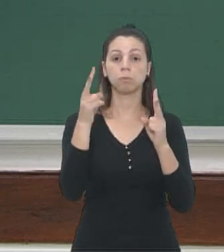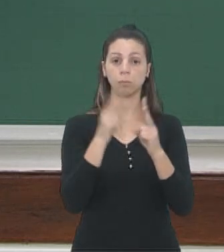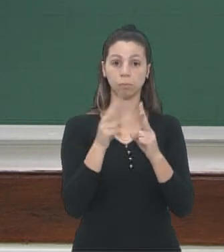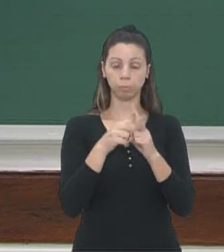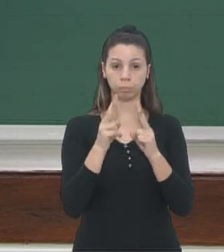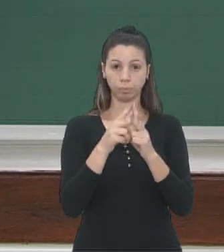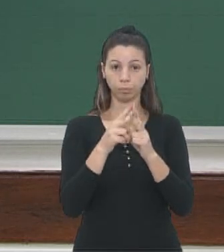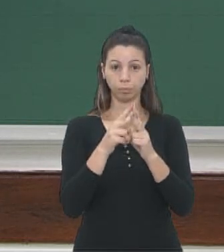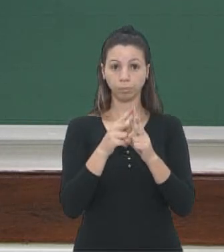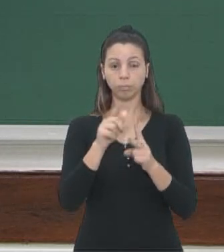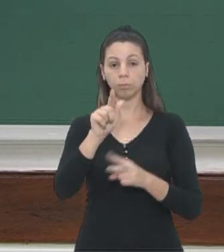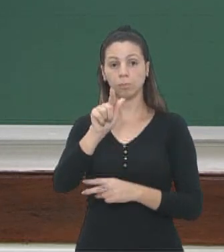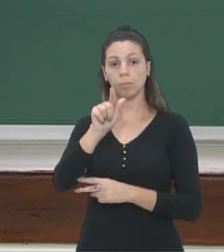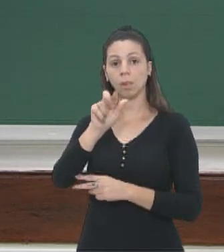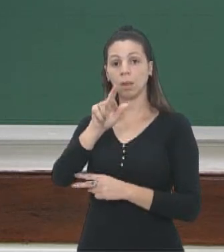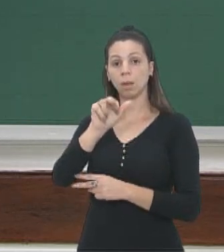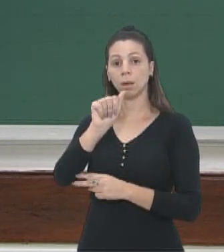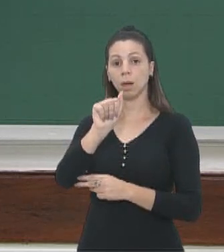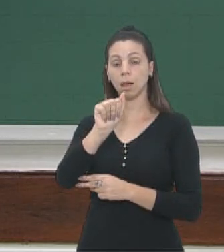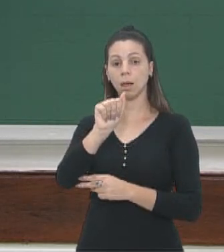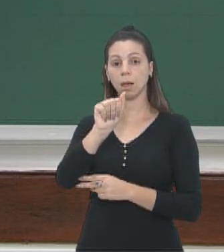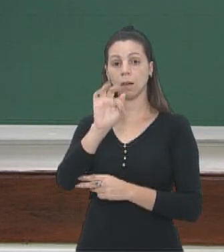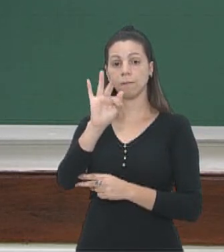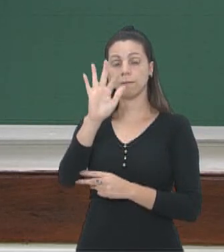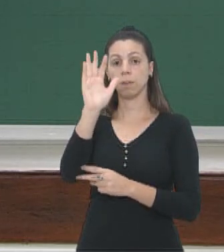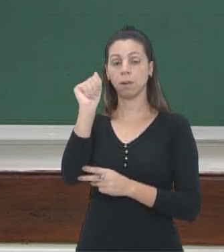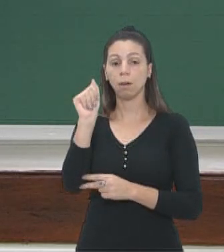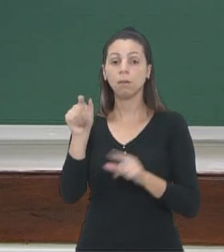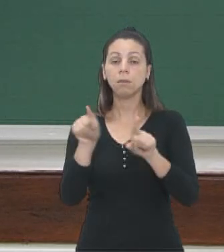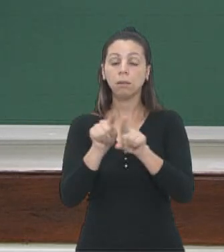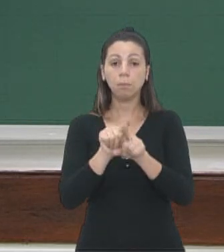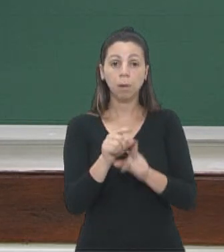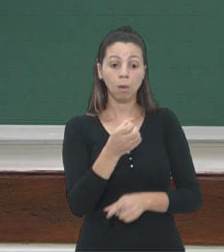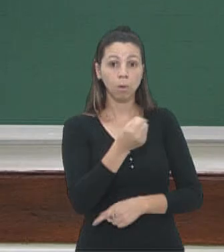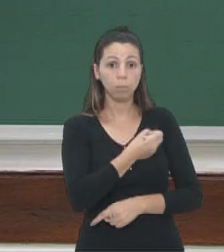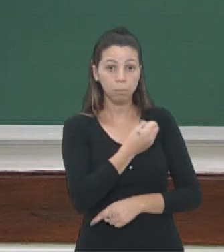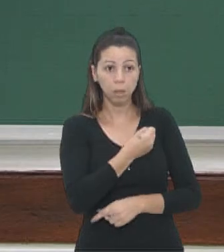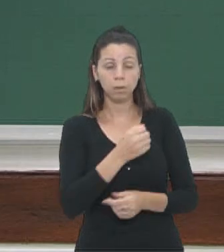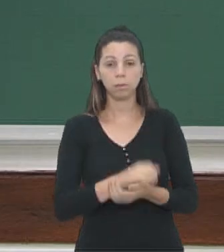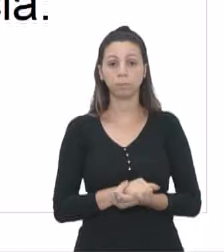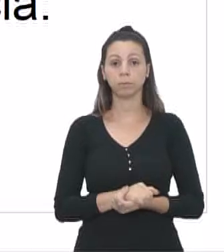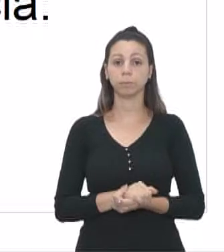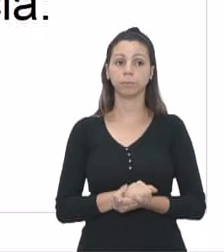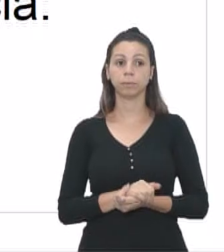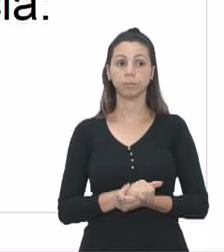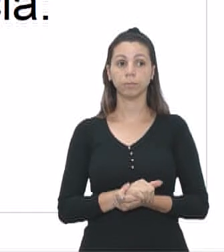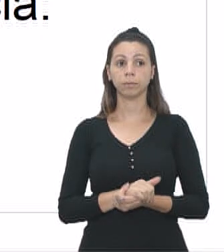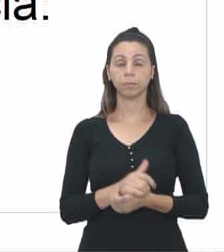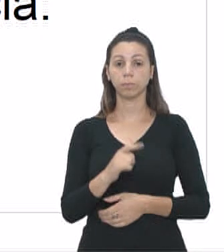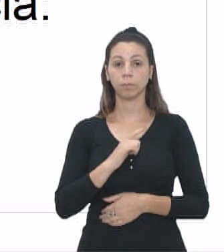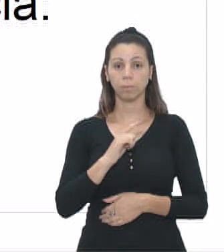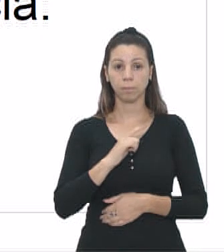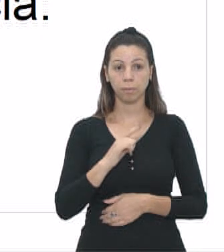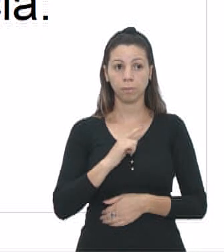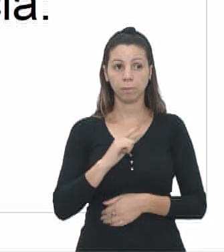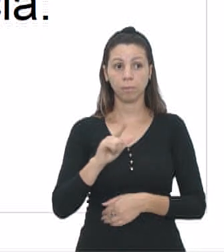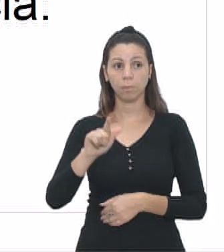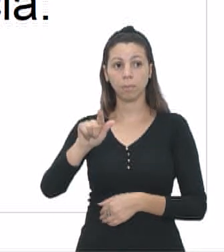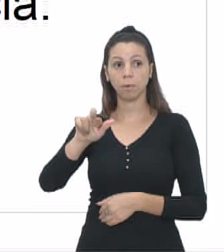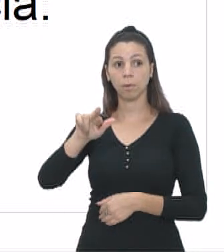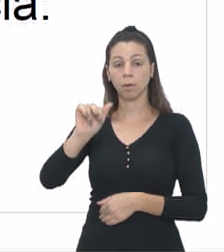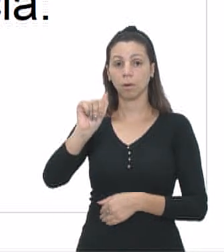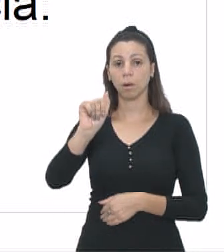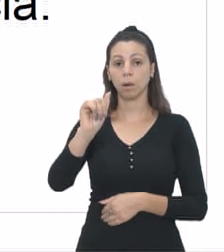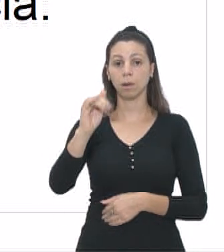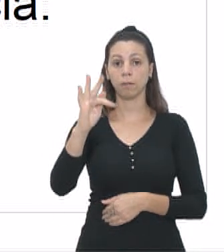escalas gráficas e as escalas numéricas. Olha ali, Porém, nós temos ali escalas gráficas e